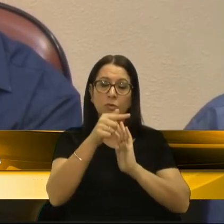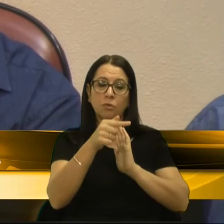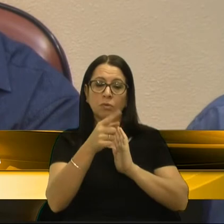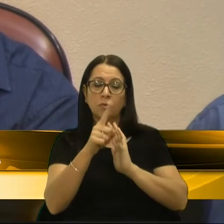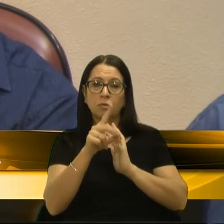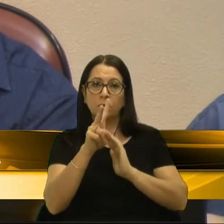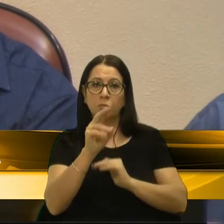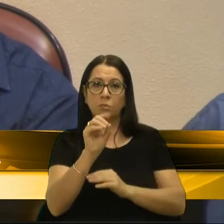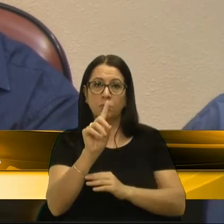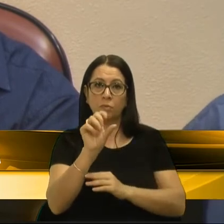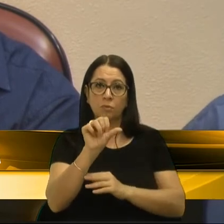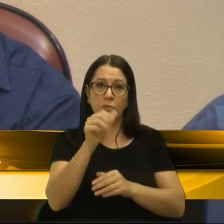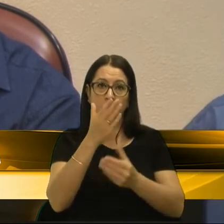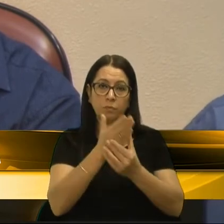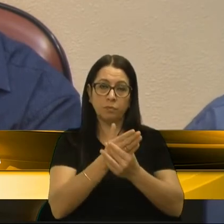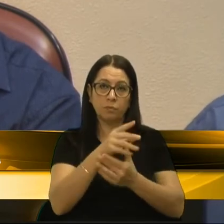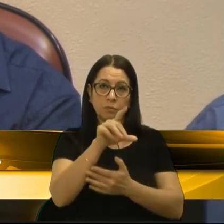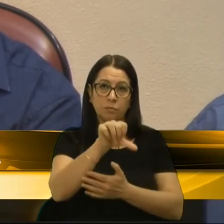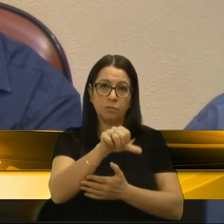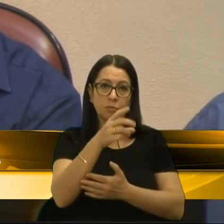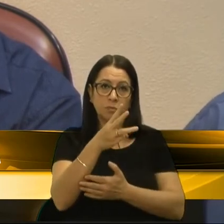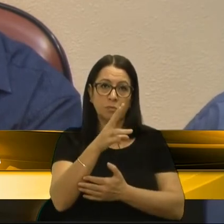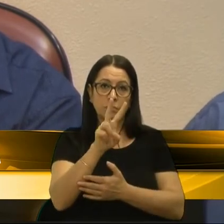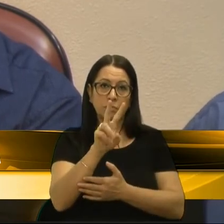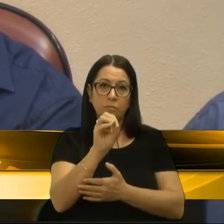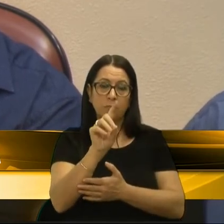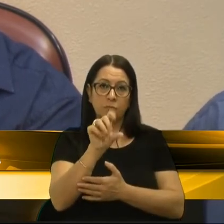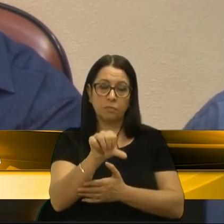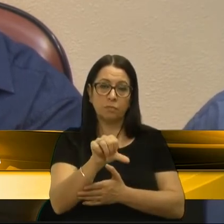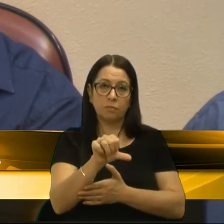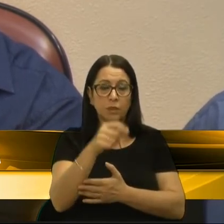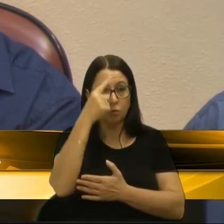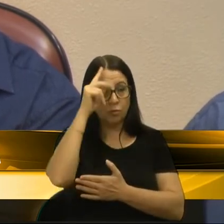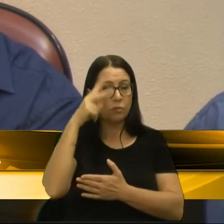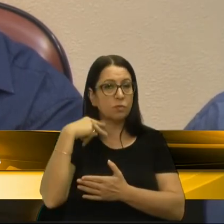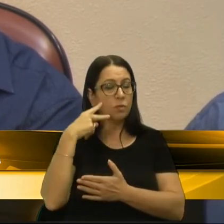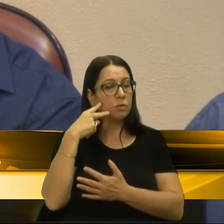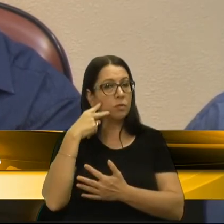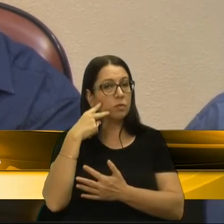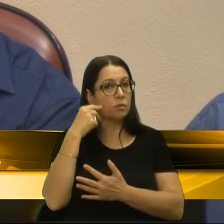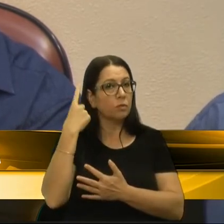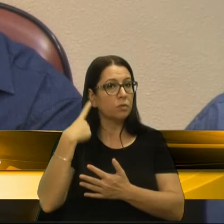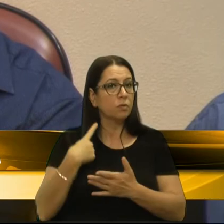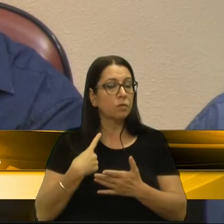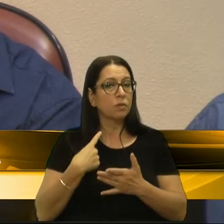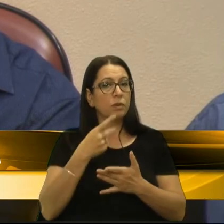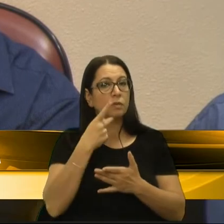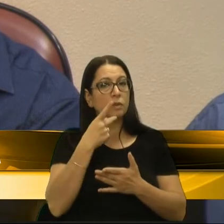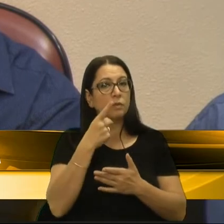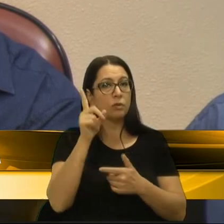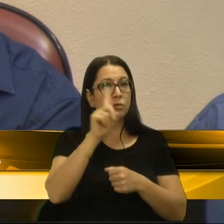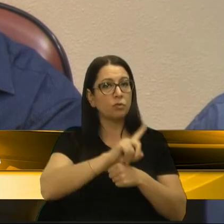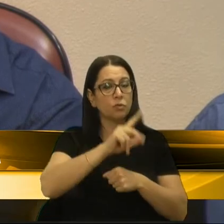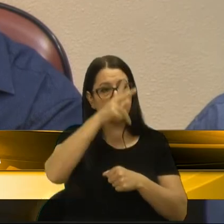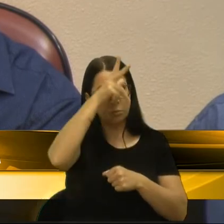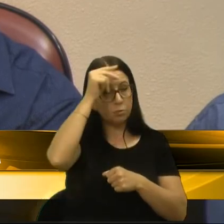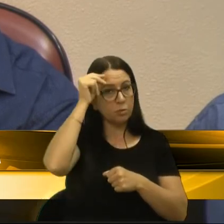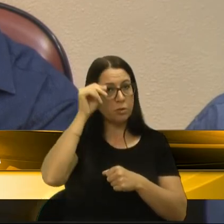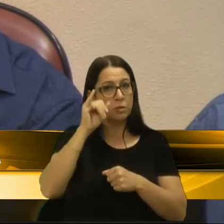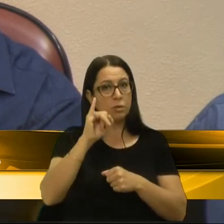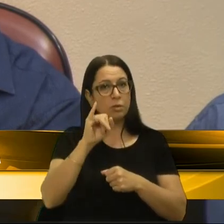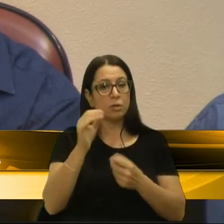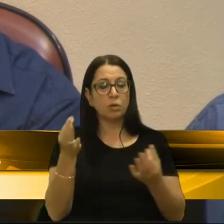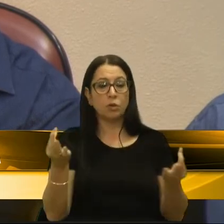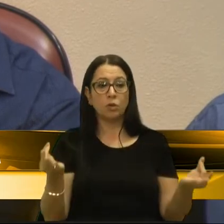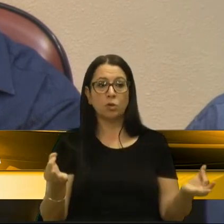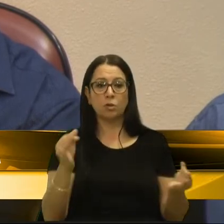de 2019, contido no processo 93 de 2019, de autoria da vereadora Denise Pessoa, que institui o Dia Municipal do Ioga